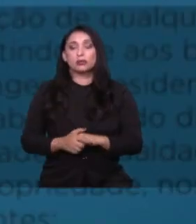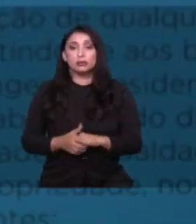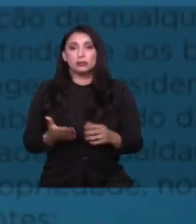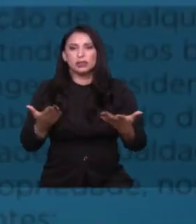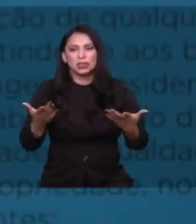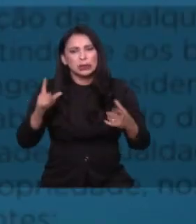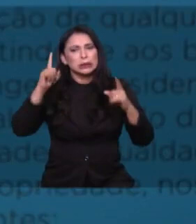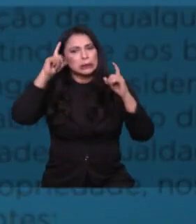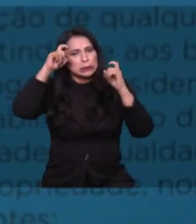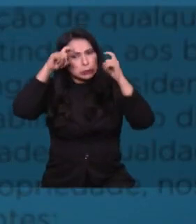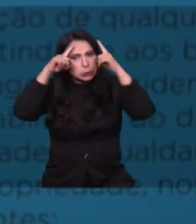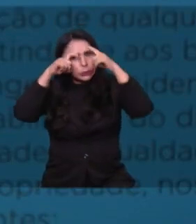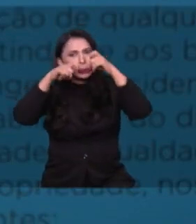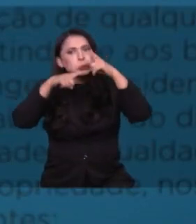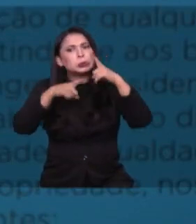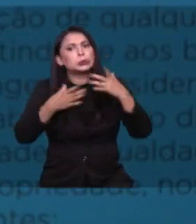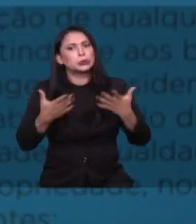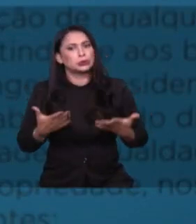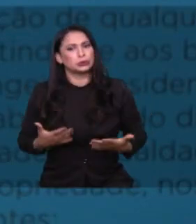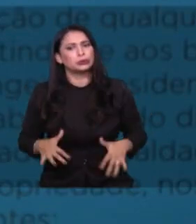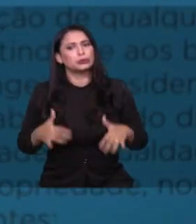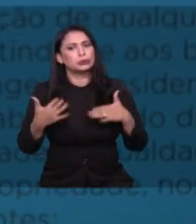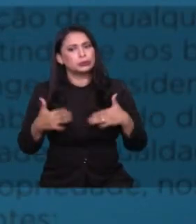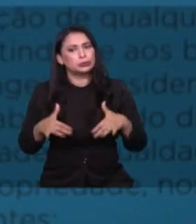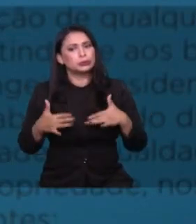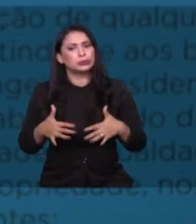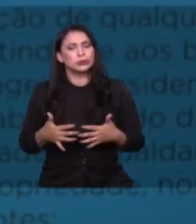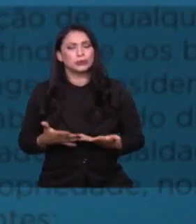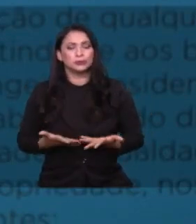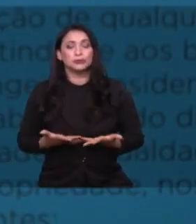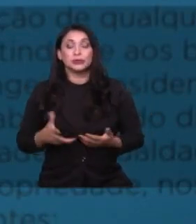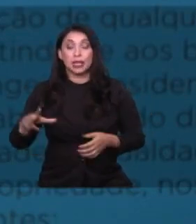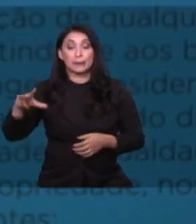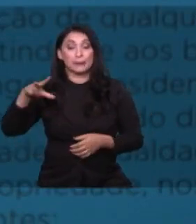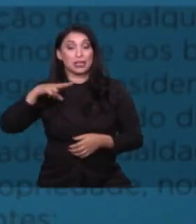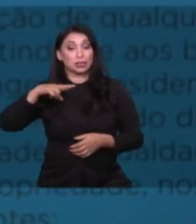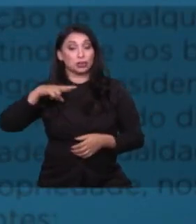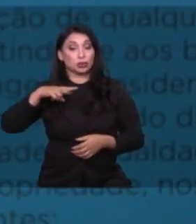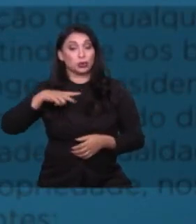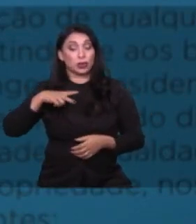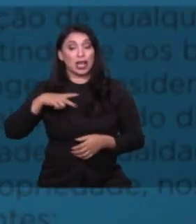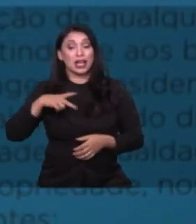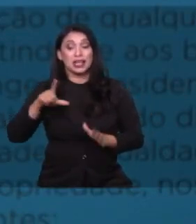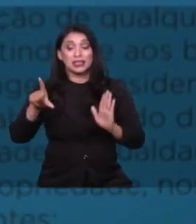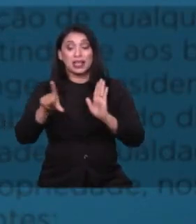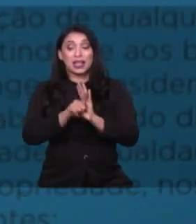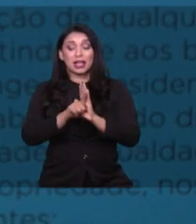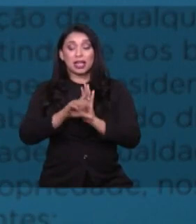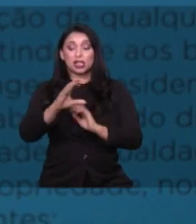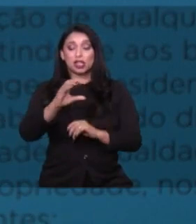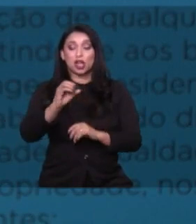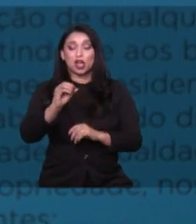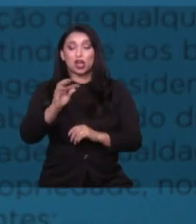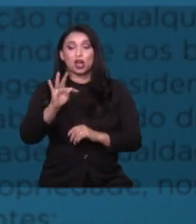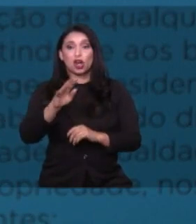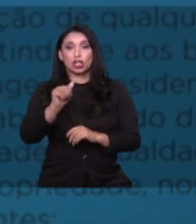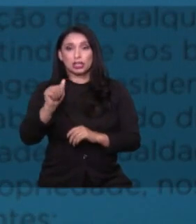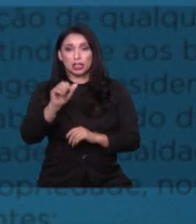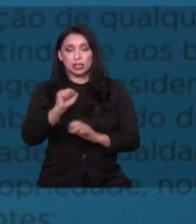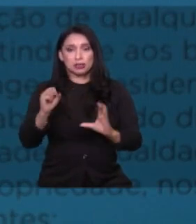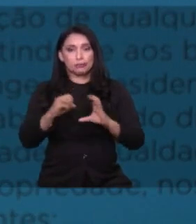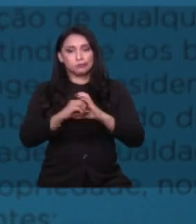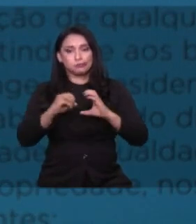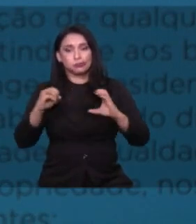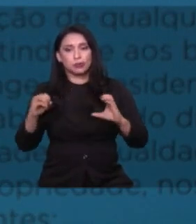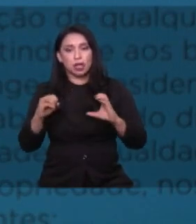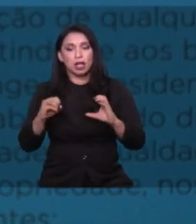é uma dificuldade imensa. Com relação à iniciativa privada, a gente tem a lei de cotas, que bem ou